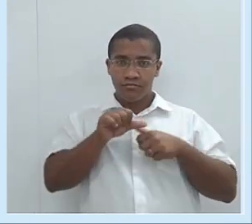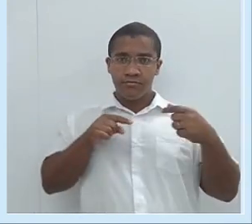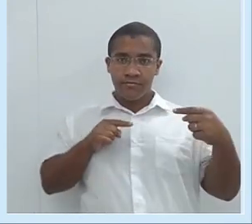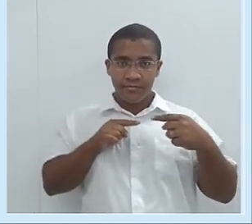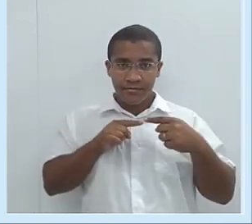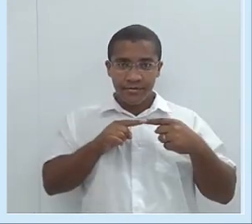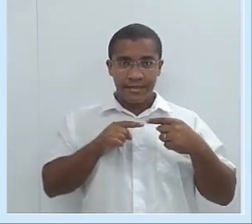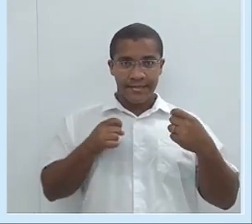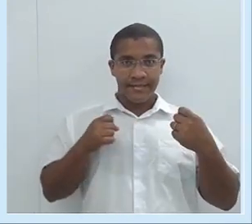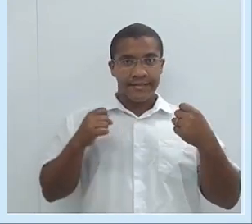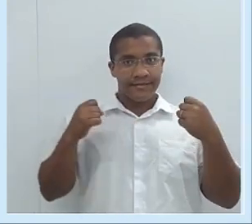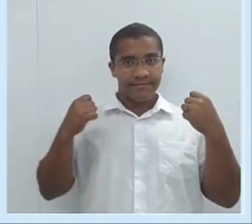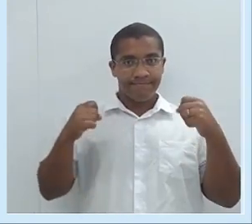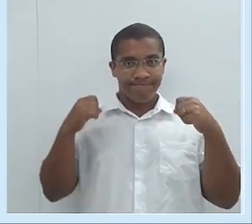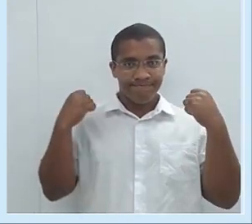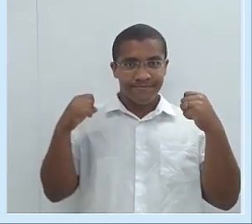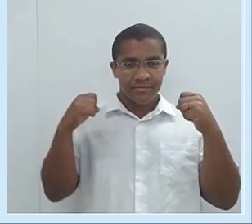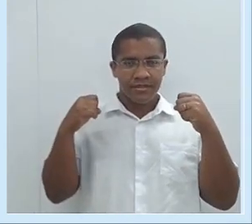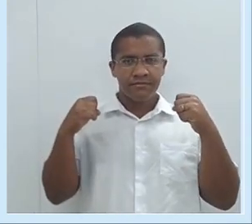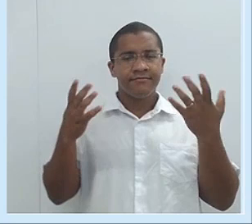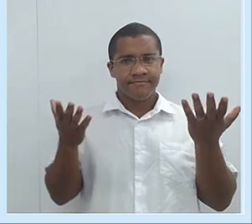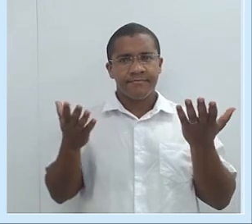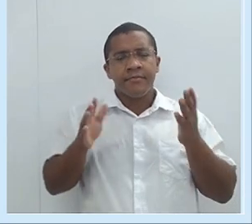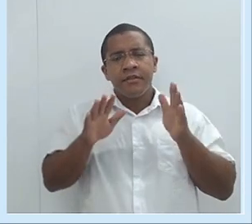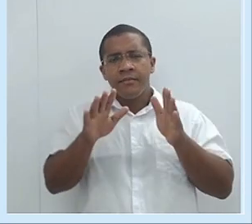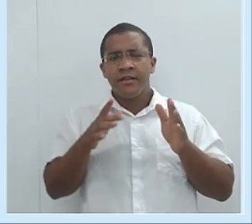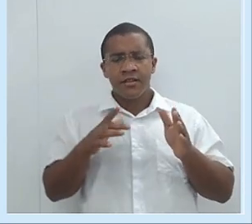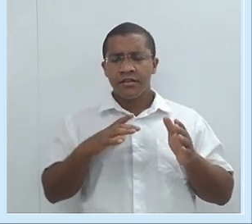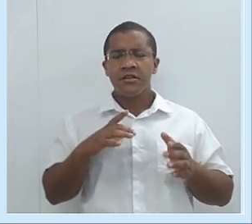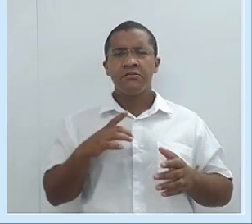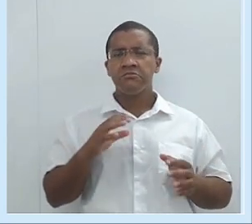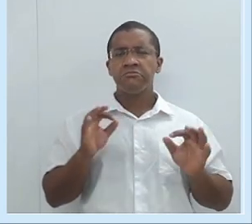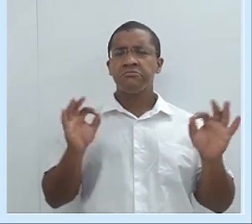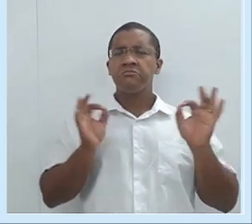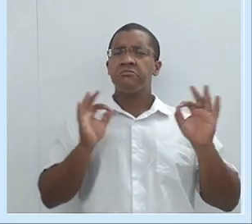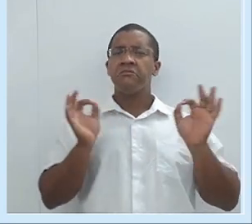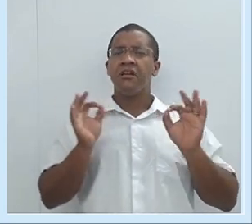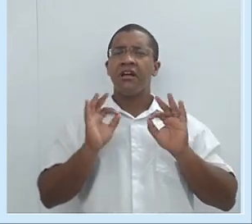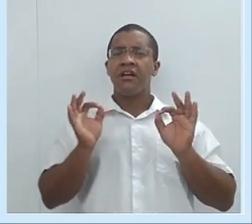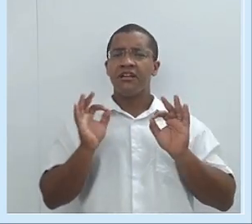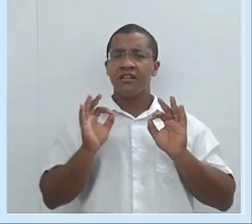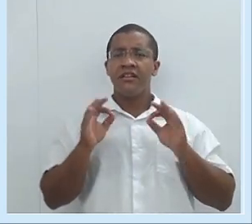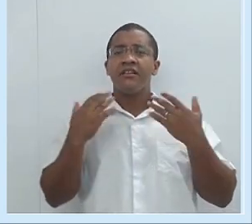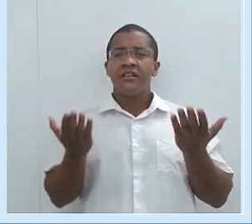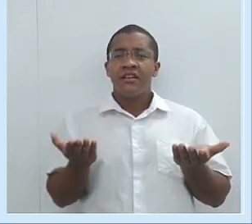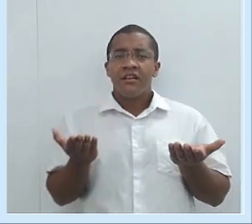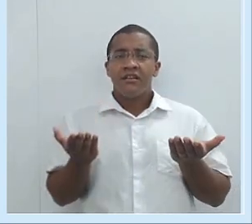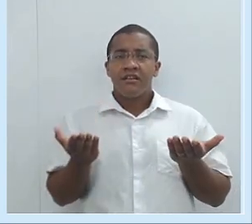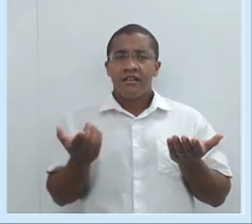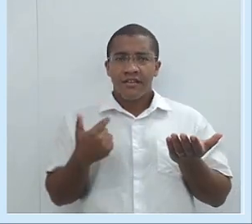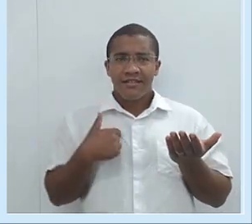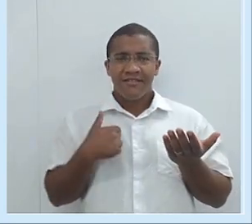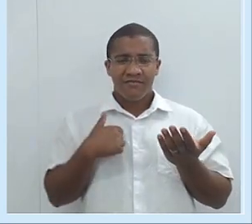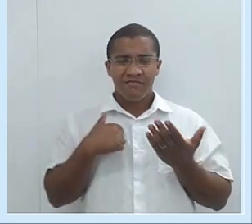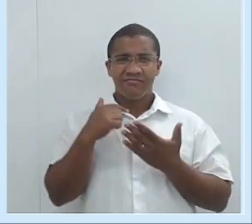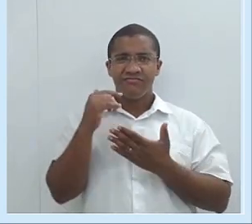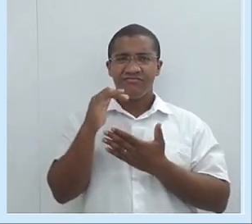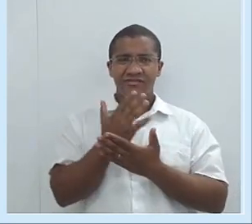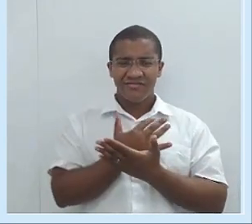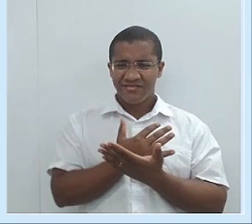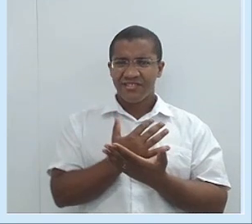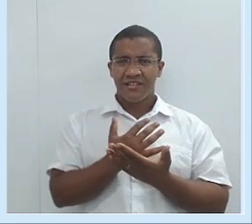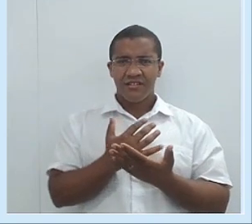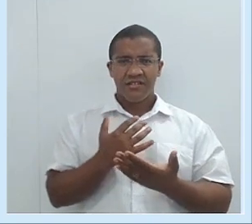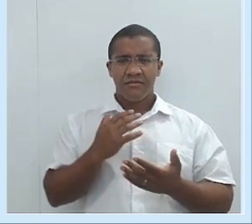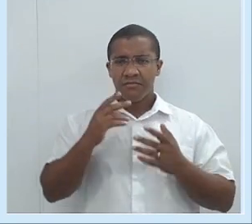se adaptar ao exercício. A falta de atividade física ela vai destruir a boa condição